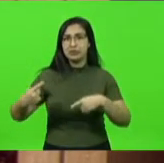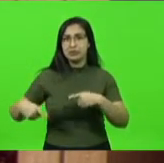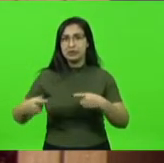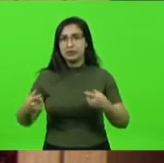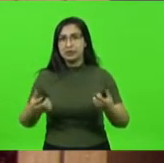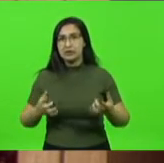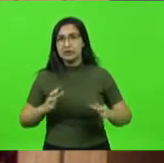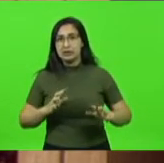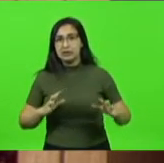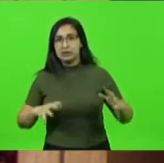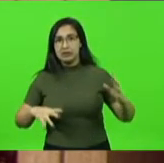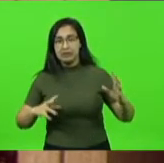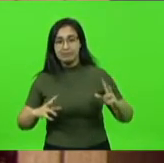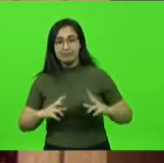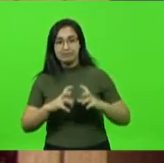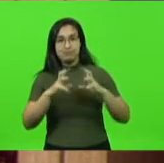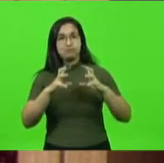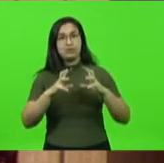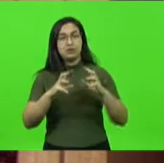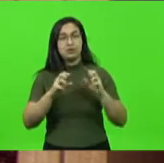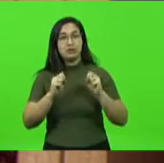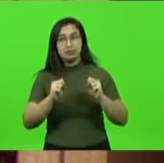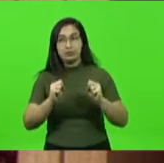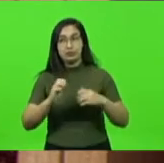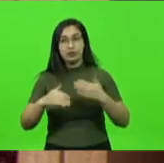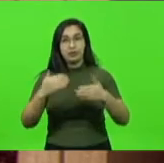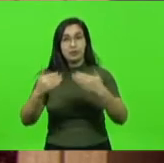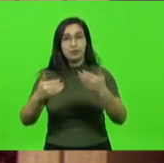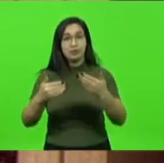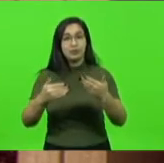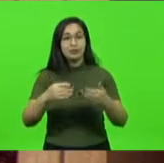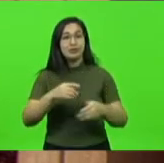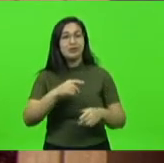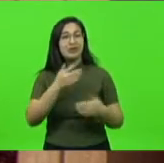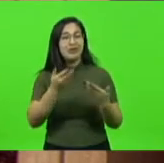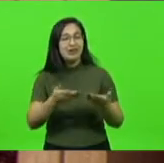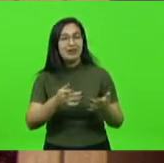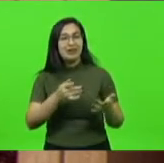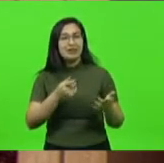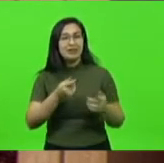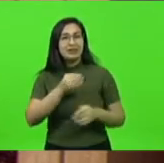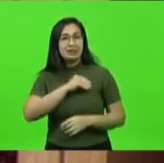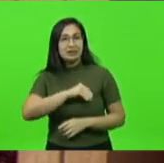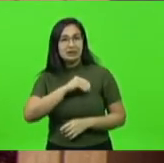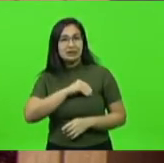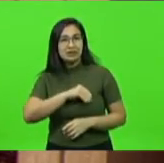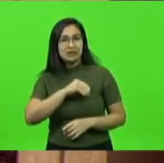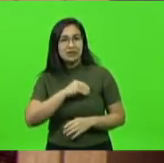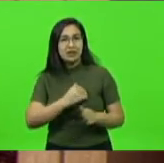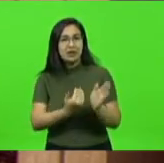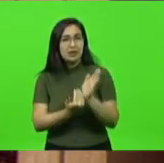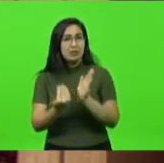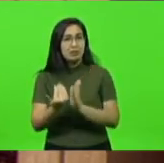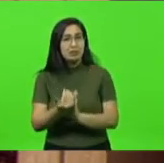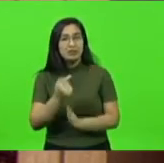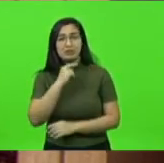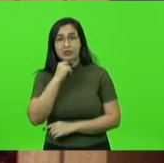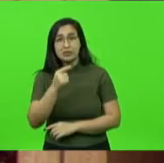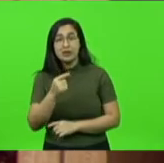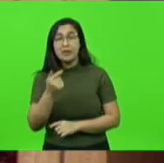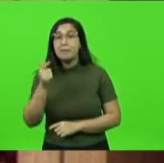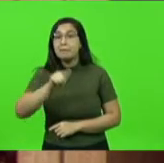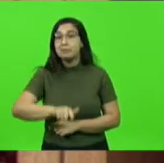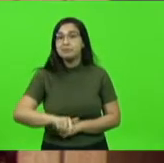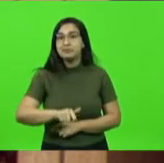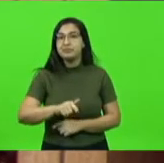a ponto de evitar que o reajuste, que não é só este, o débito que o Estado tem com